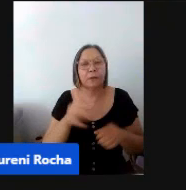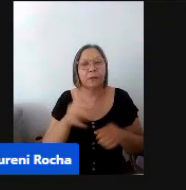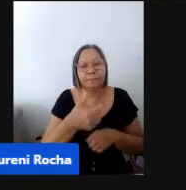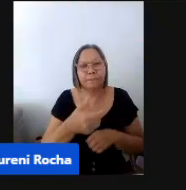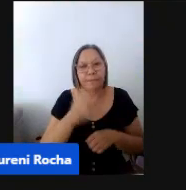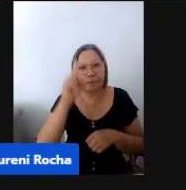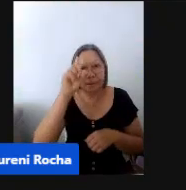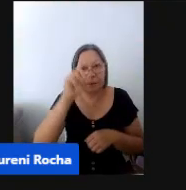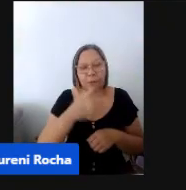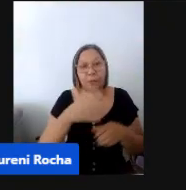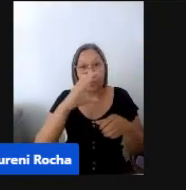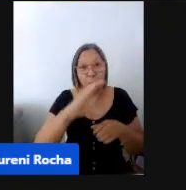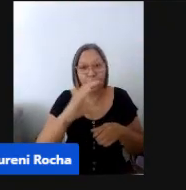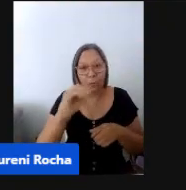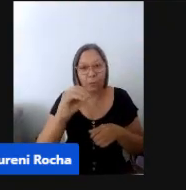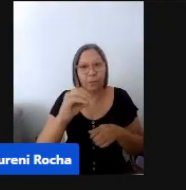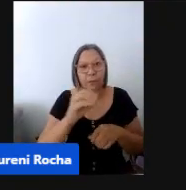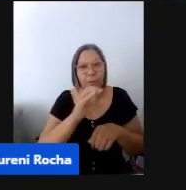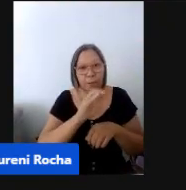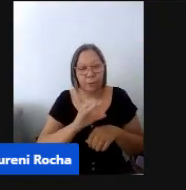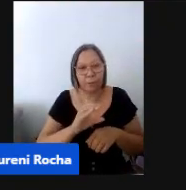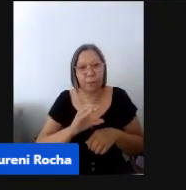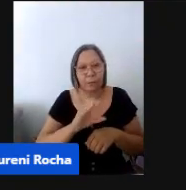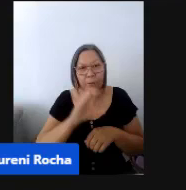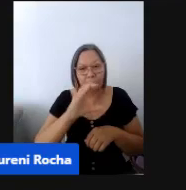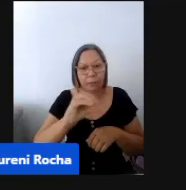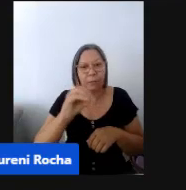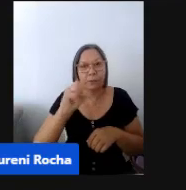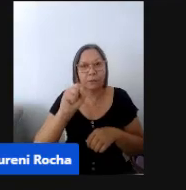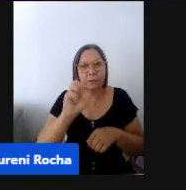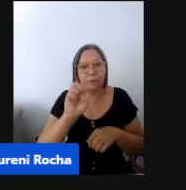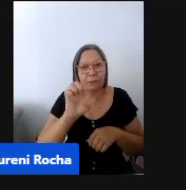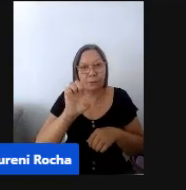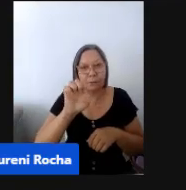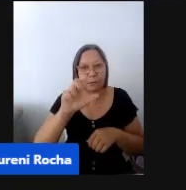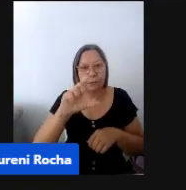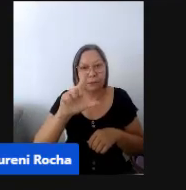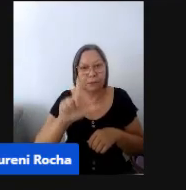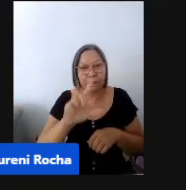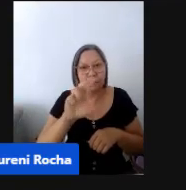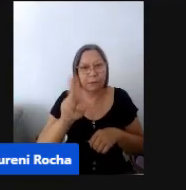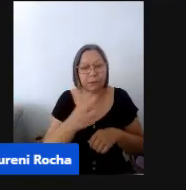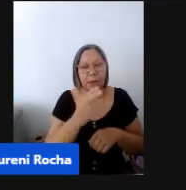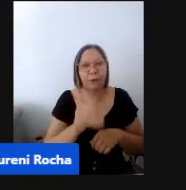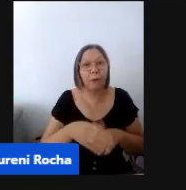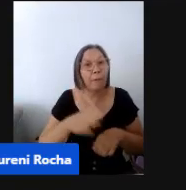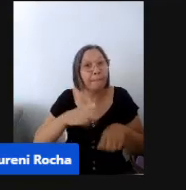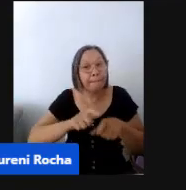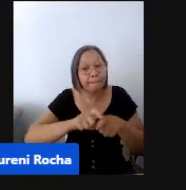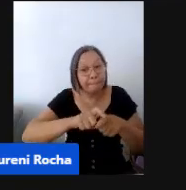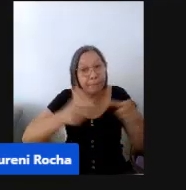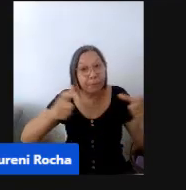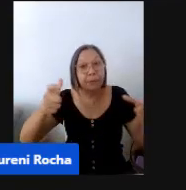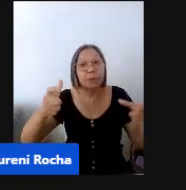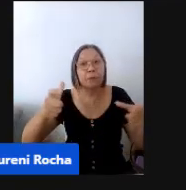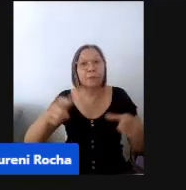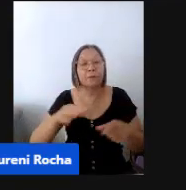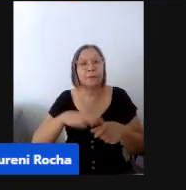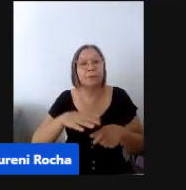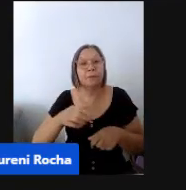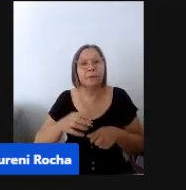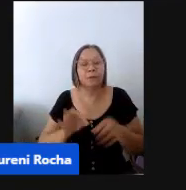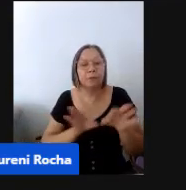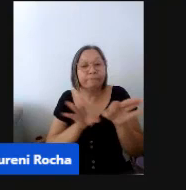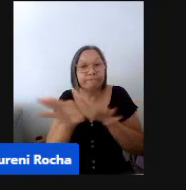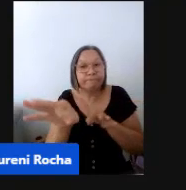de Educação, como os senhores e senhoras professores aqui sabem, é o maior órgão de regulação de